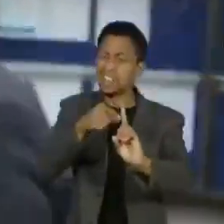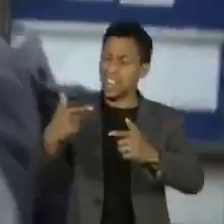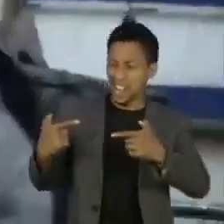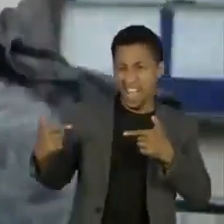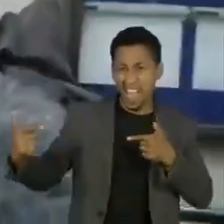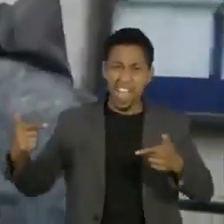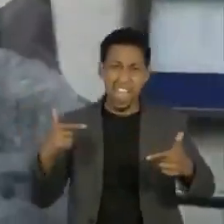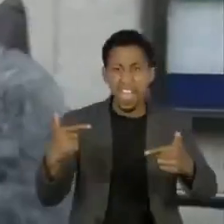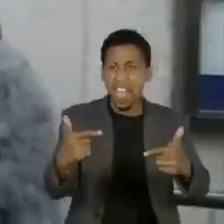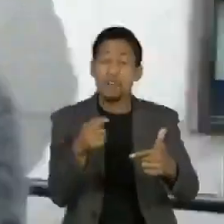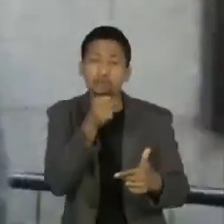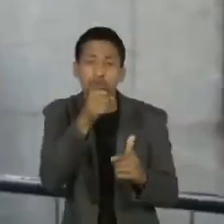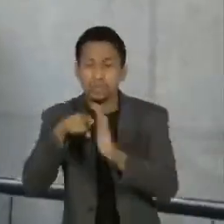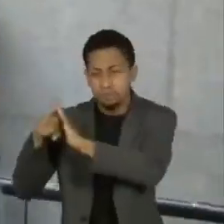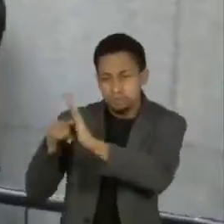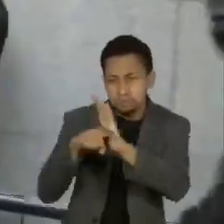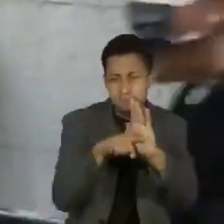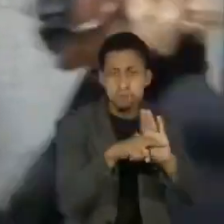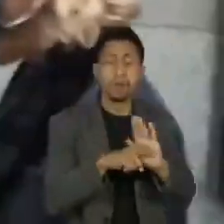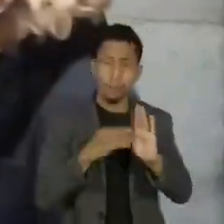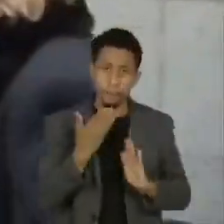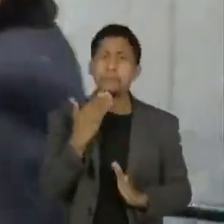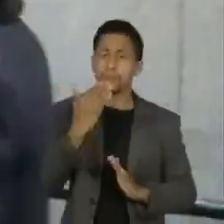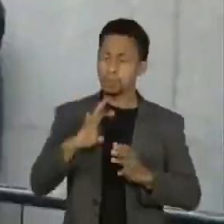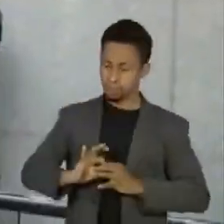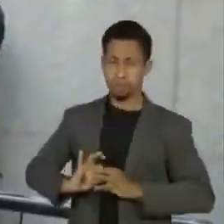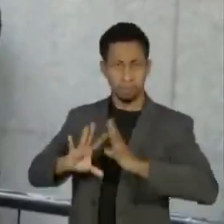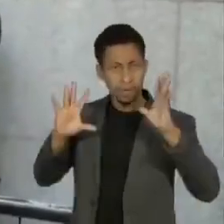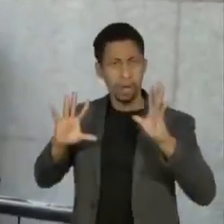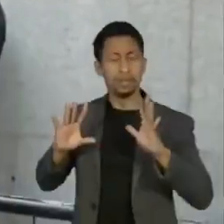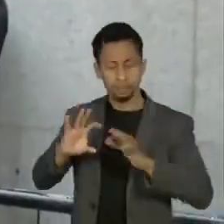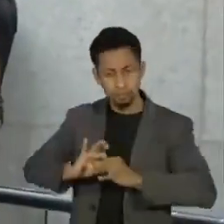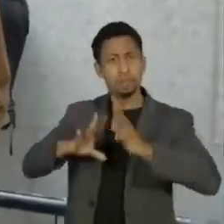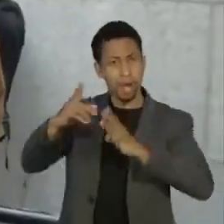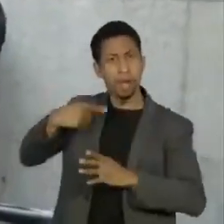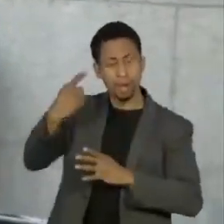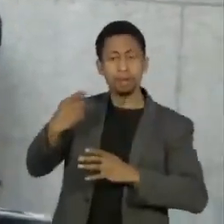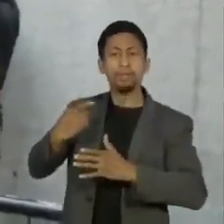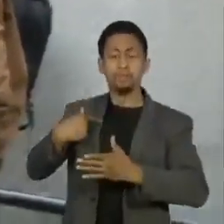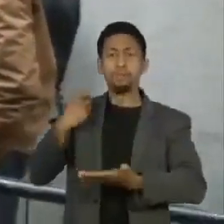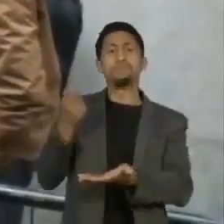contra o jornalismo investigativo e vai pedir a liberdade do ativista sob fiança.